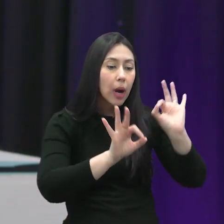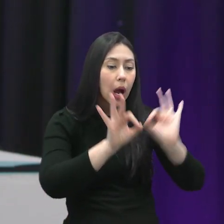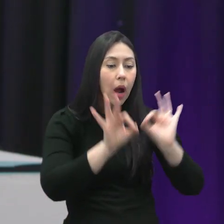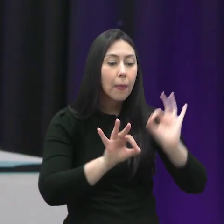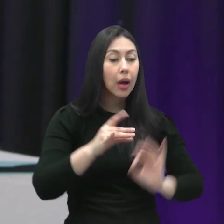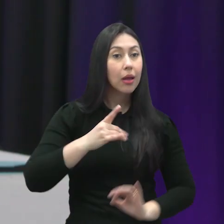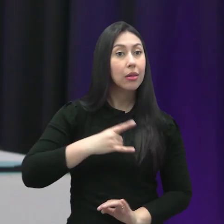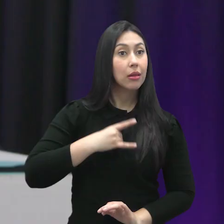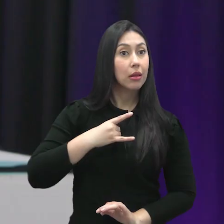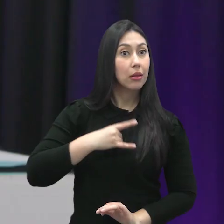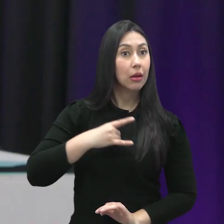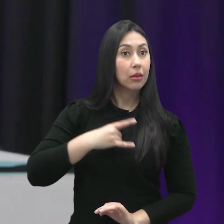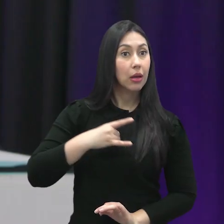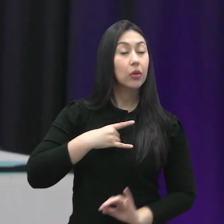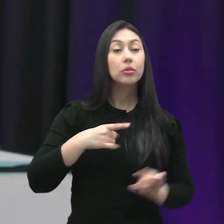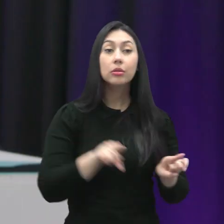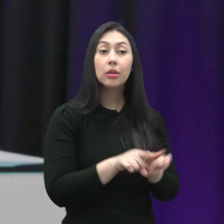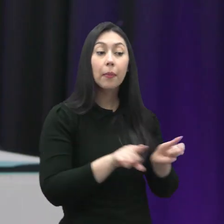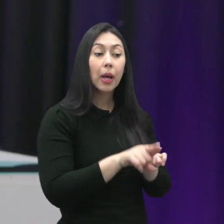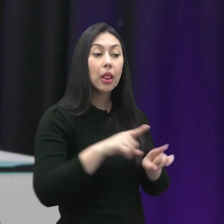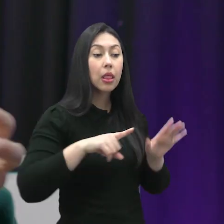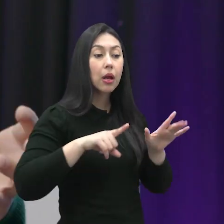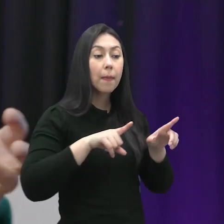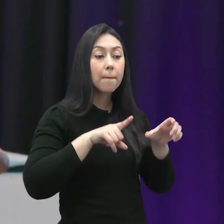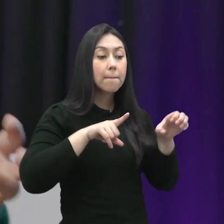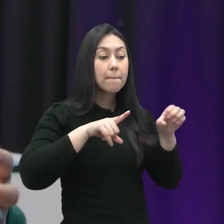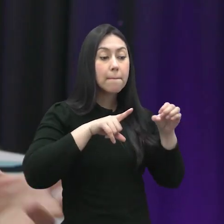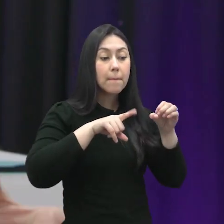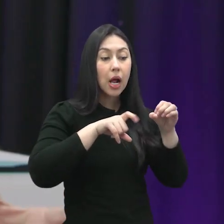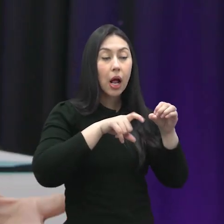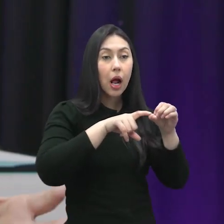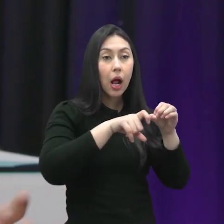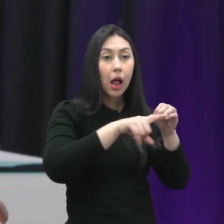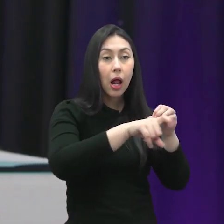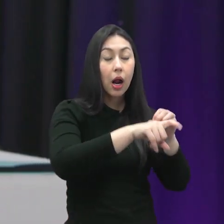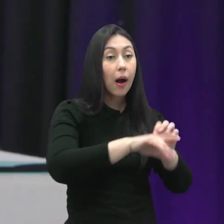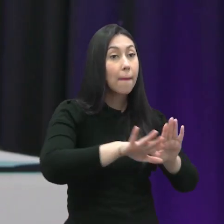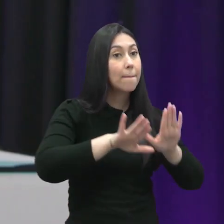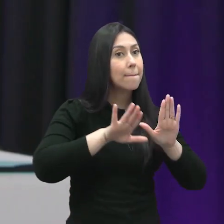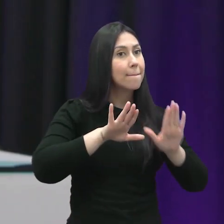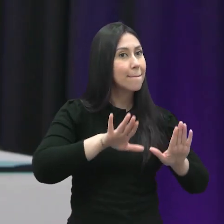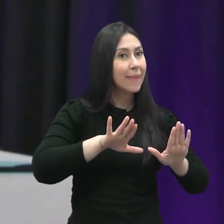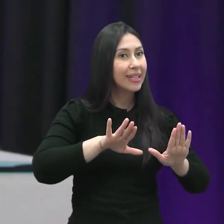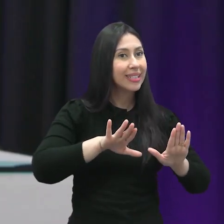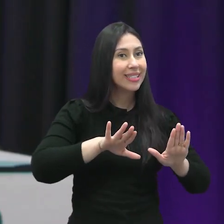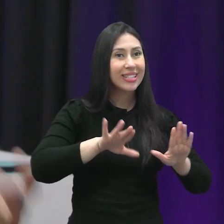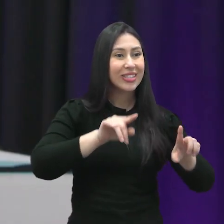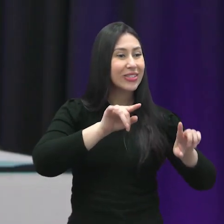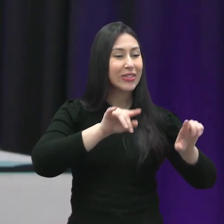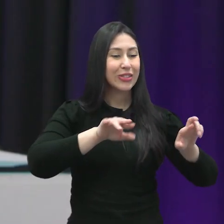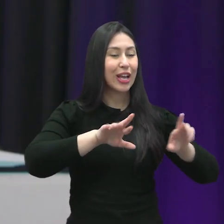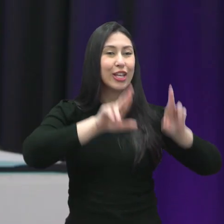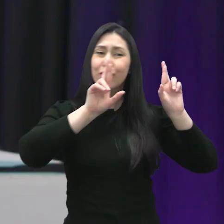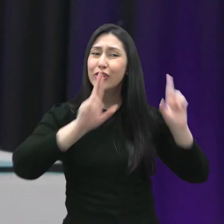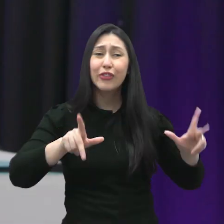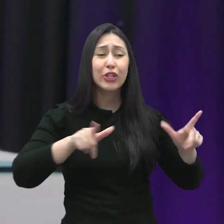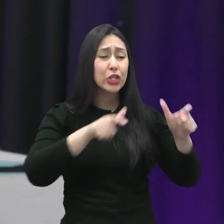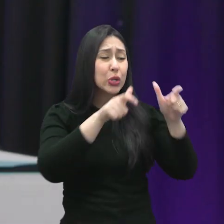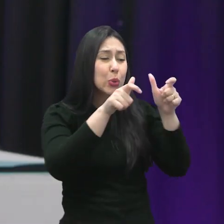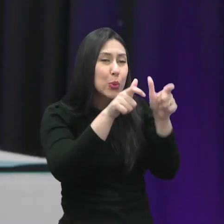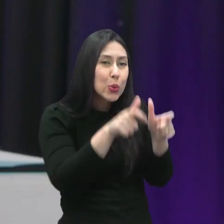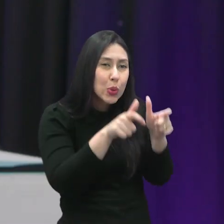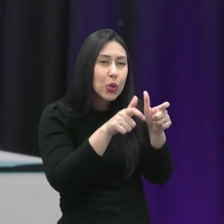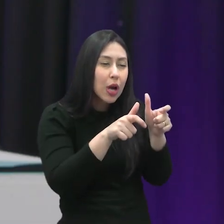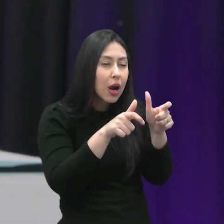testosterona quanto espermatozoide, e a estrutura que afeta a ereção, ela não está relacionada ao procedimento de